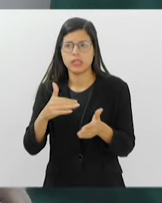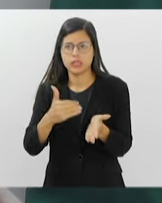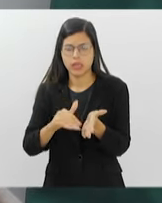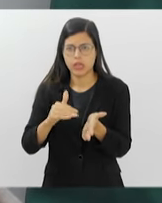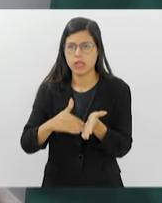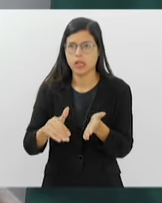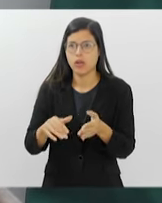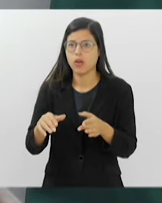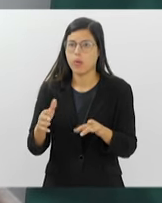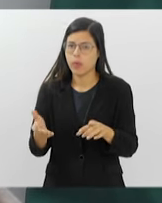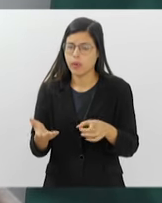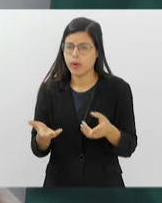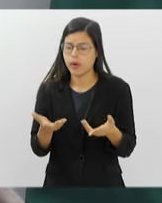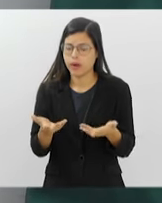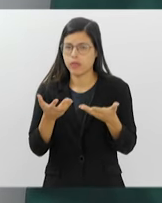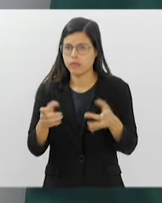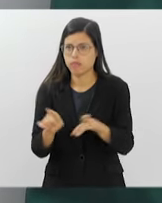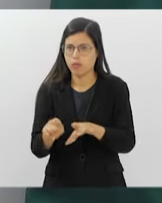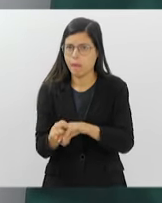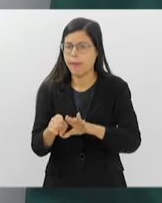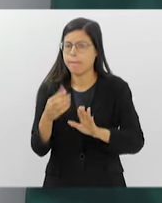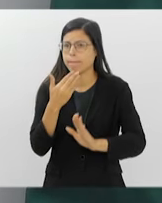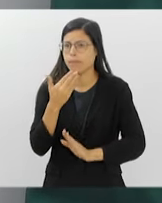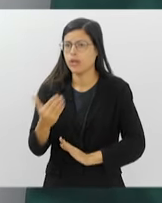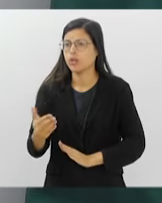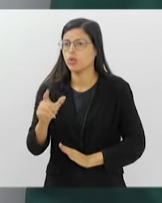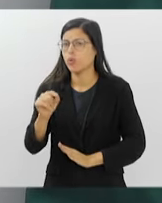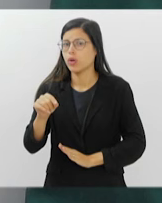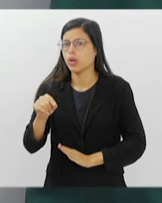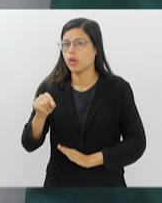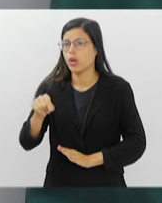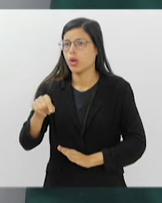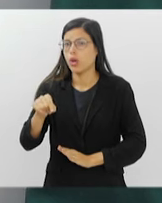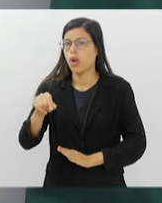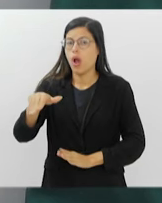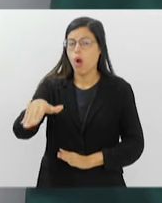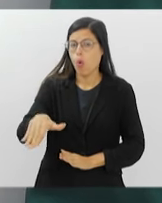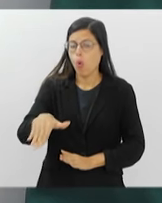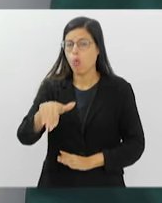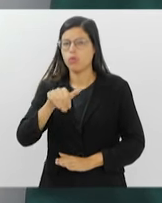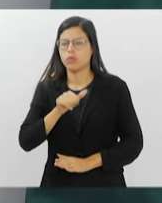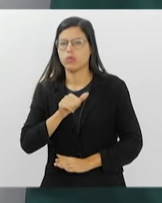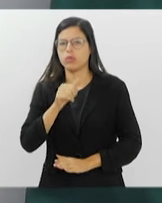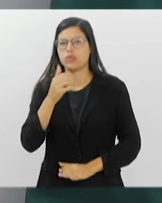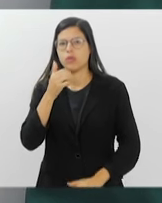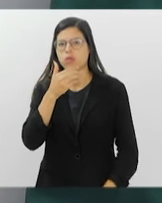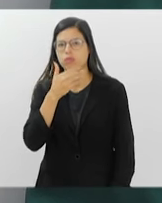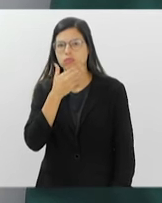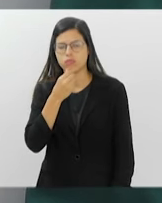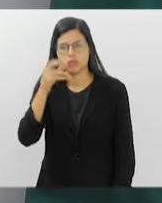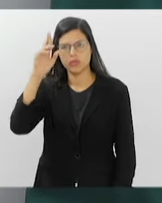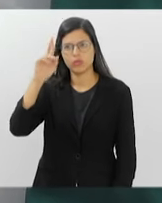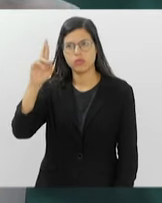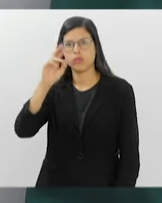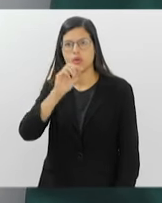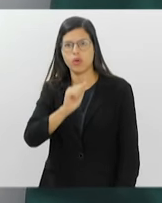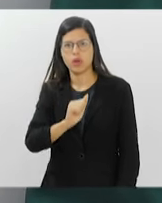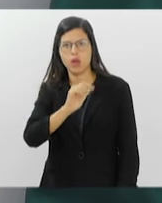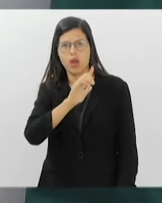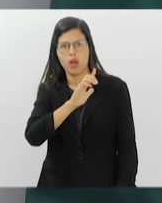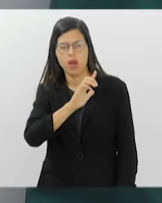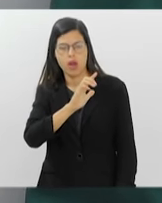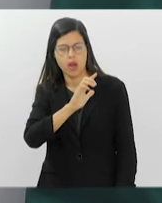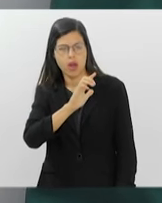propor a mesa a convocação não estamos fazendo convite a invocação do Senhor Abel pela falta de respeito com esse Parlamento voto